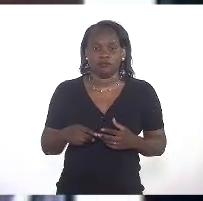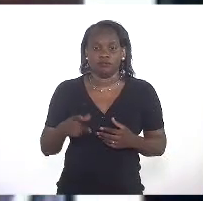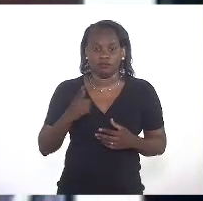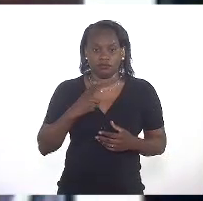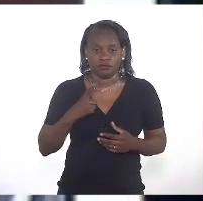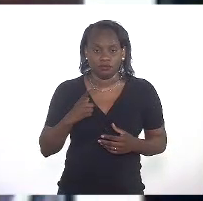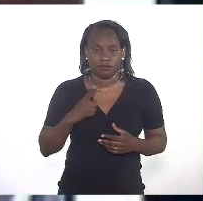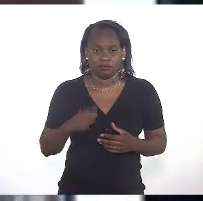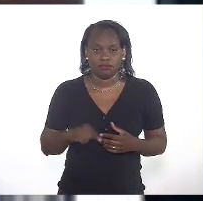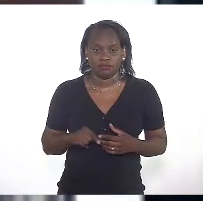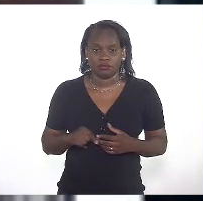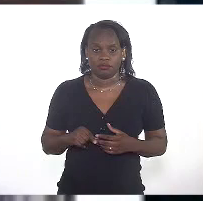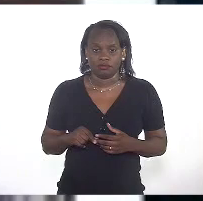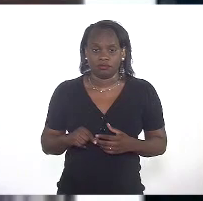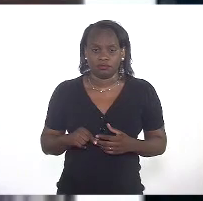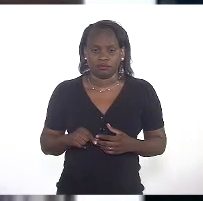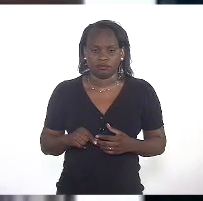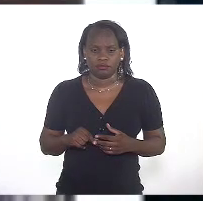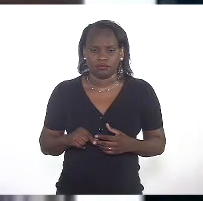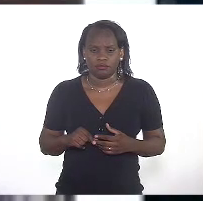traz para